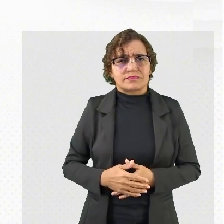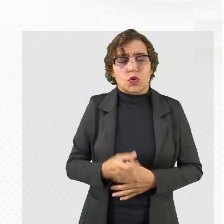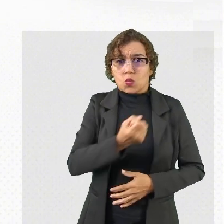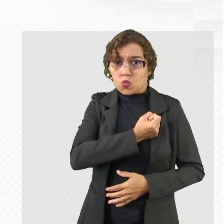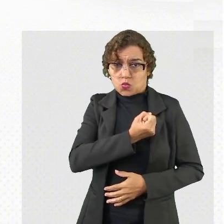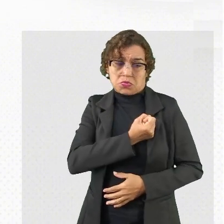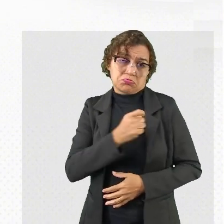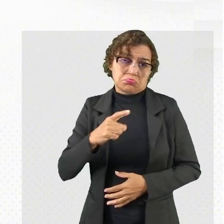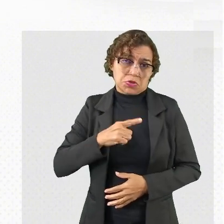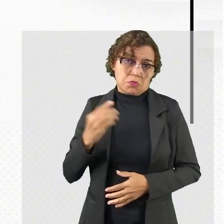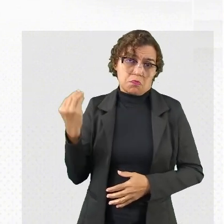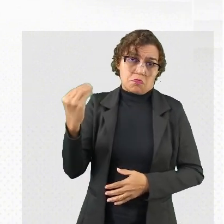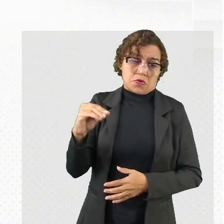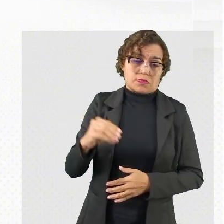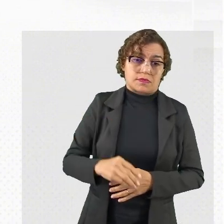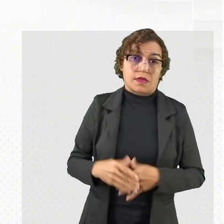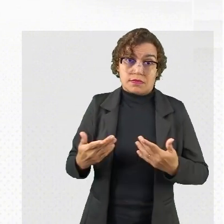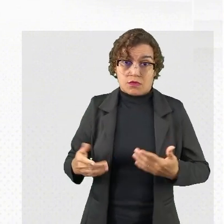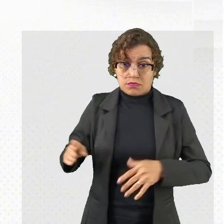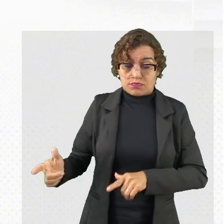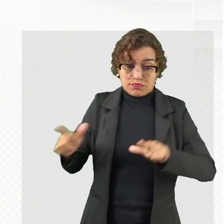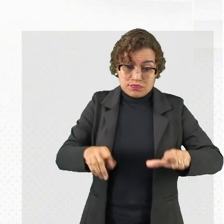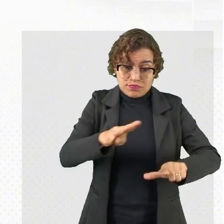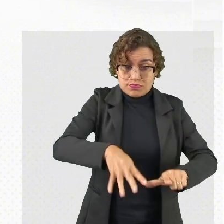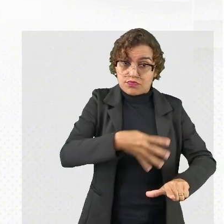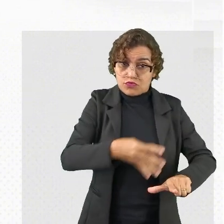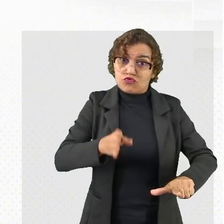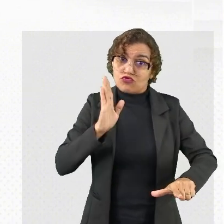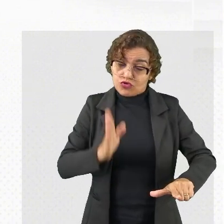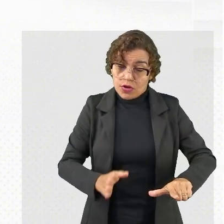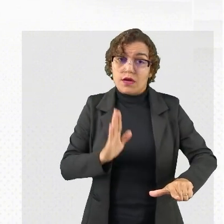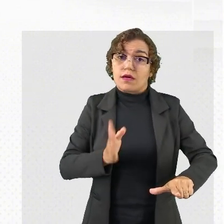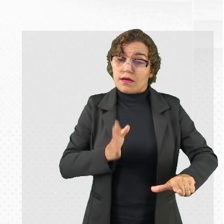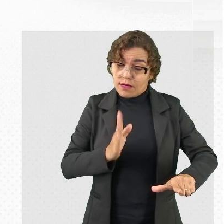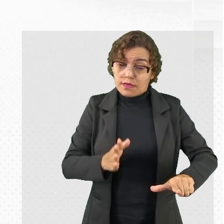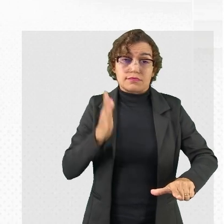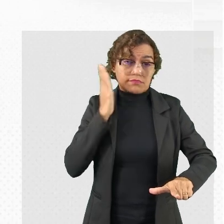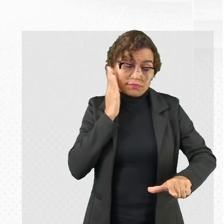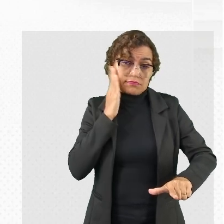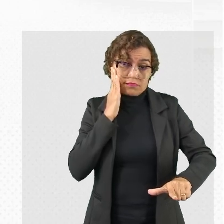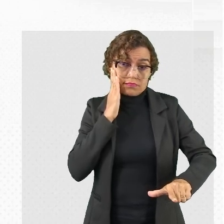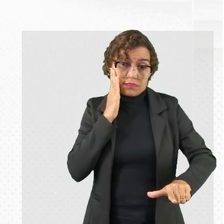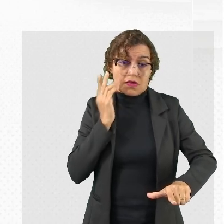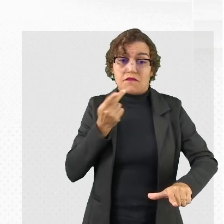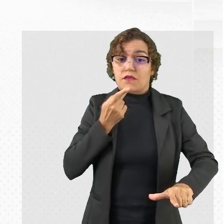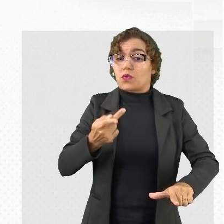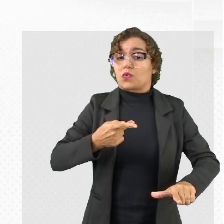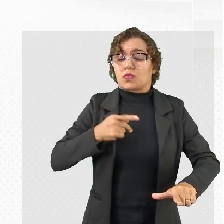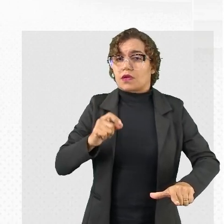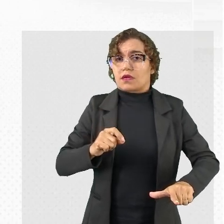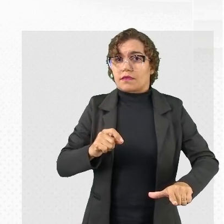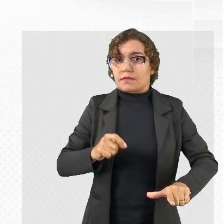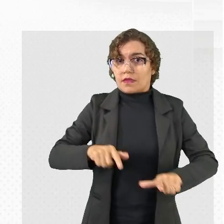nós temos. Olha, a escala, ele me deu. Ele me disse aqui que a escala é 1 para 1